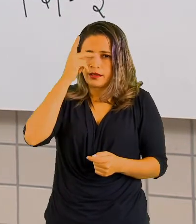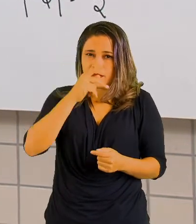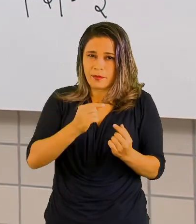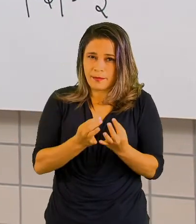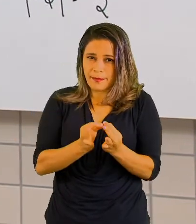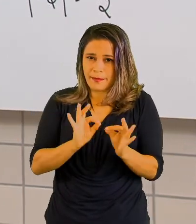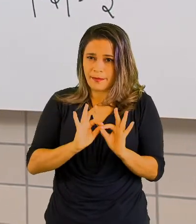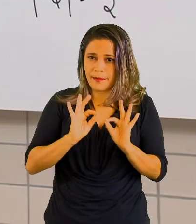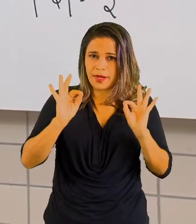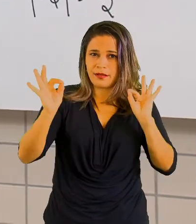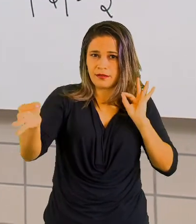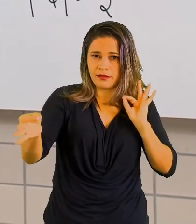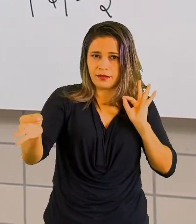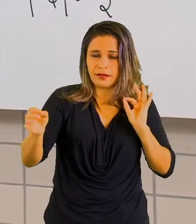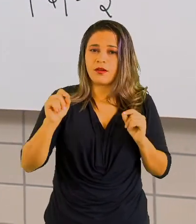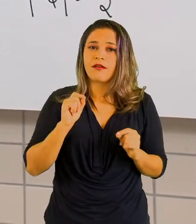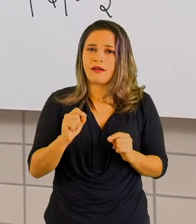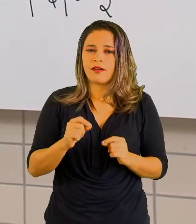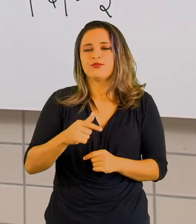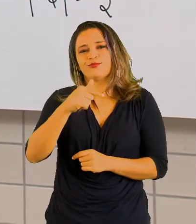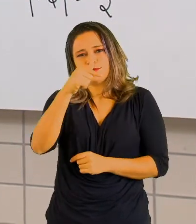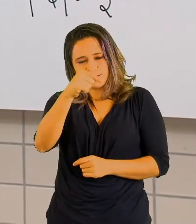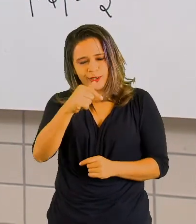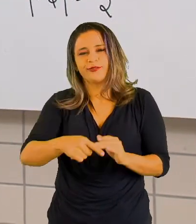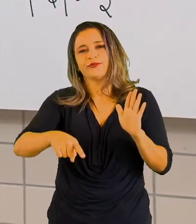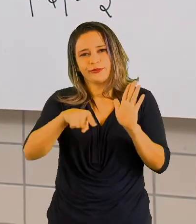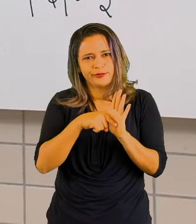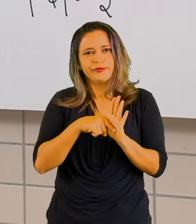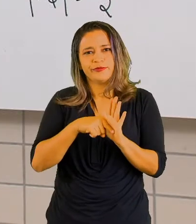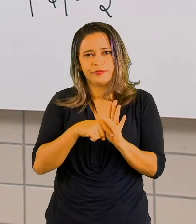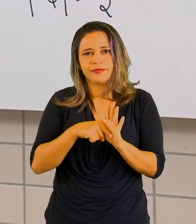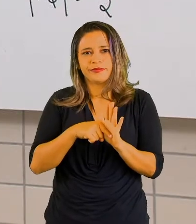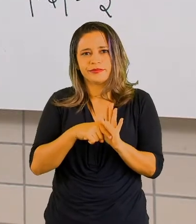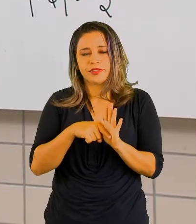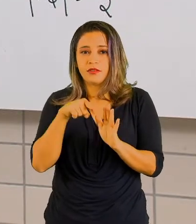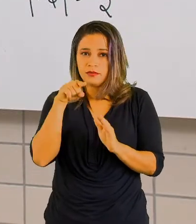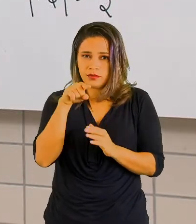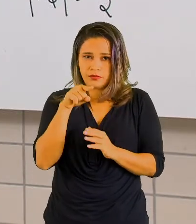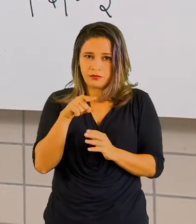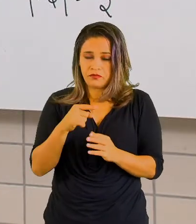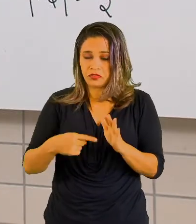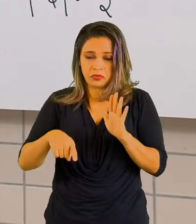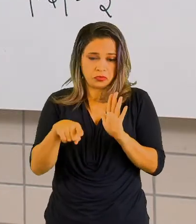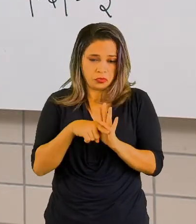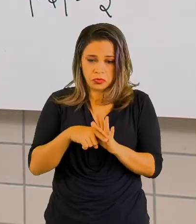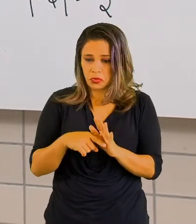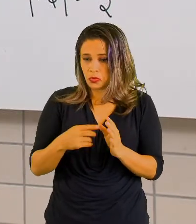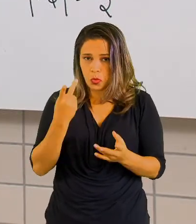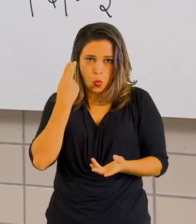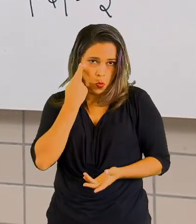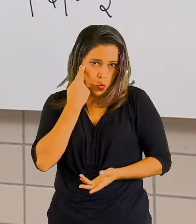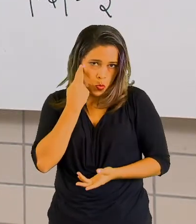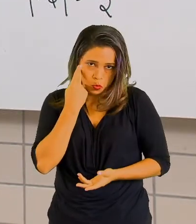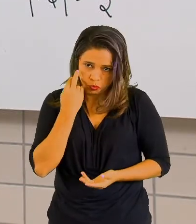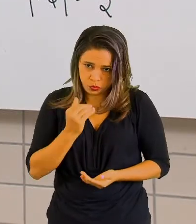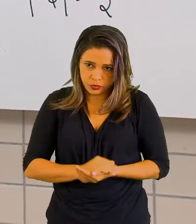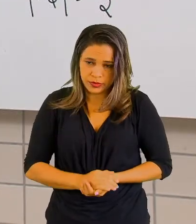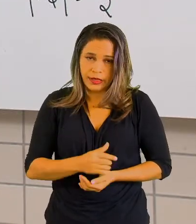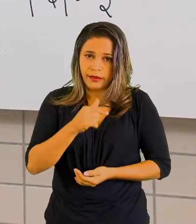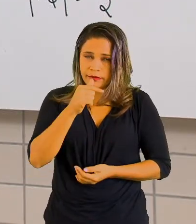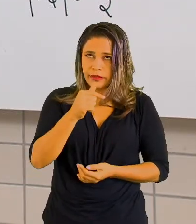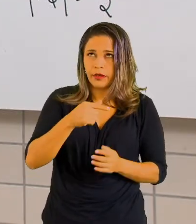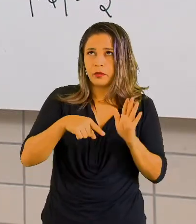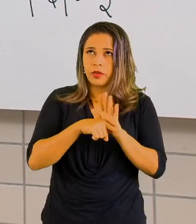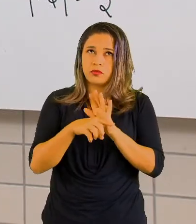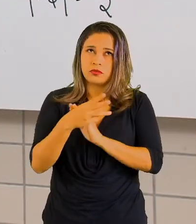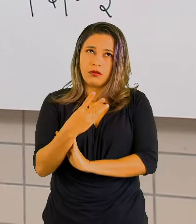origem é o 7 negativo. Então, o que você vai fazer? Você vai fazer a subtração normalmente, 7 menos 3, que é igual a 4, e aí